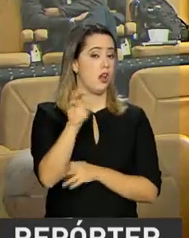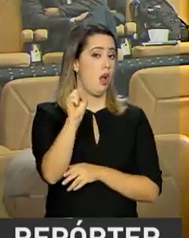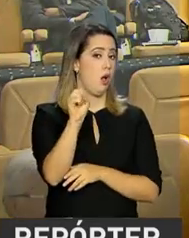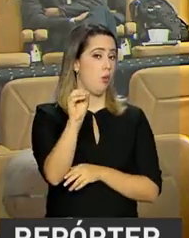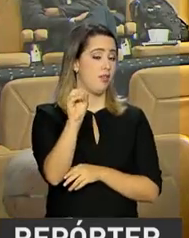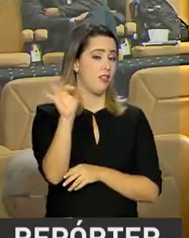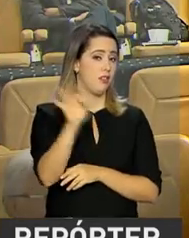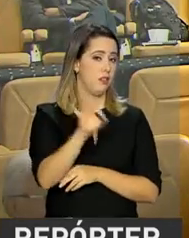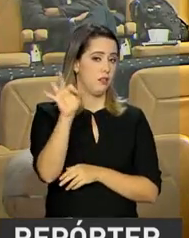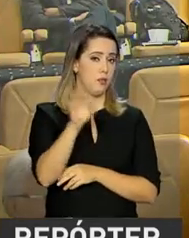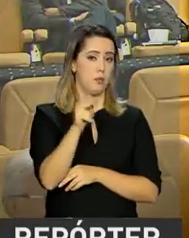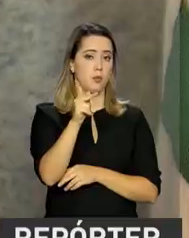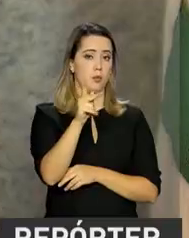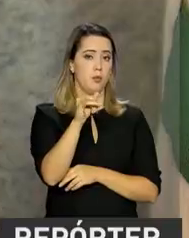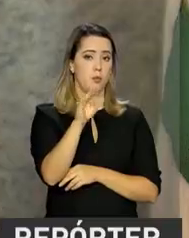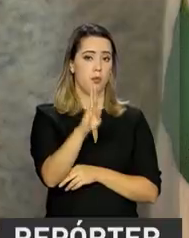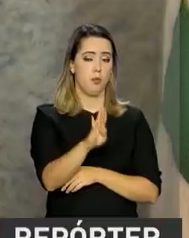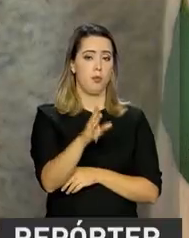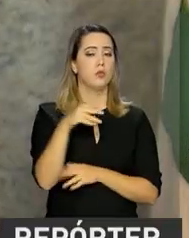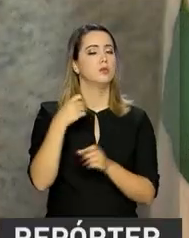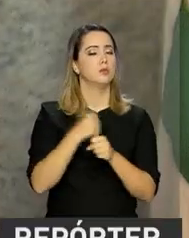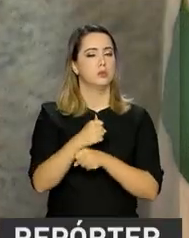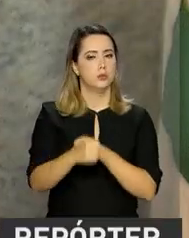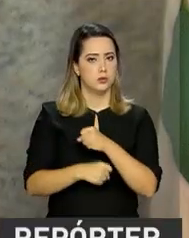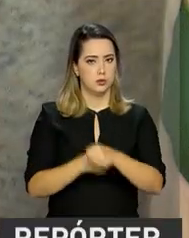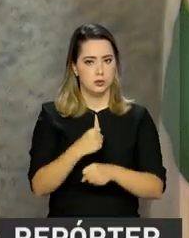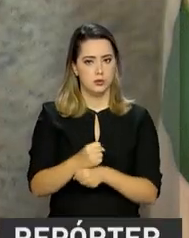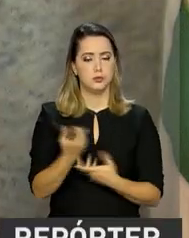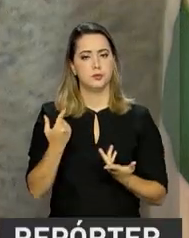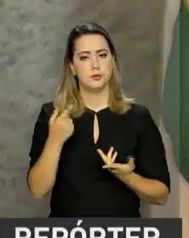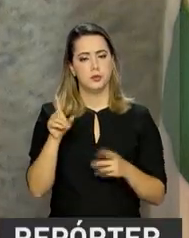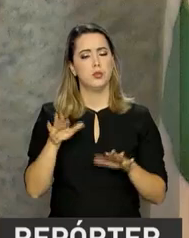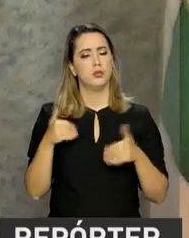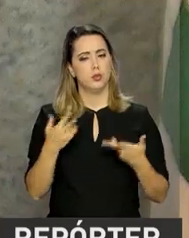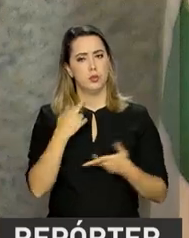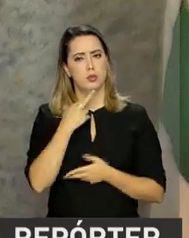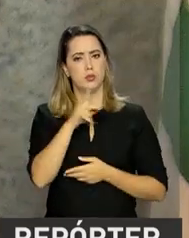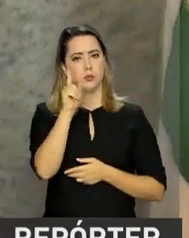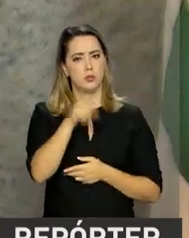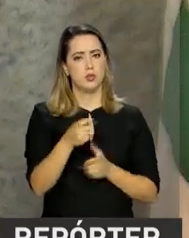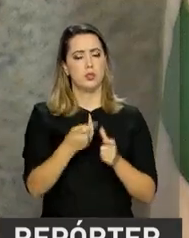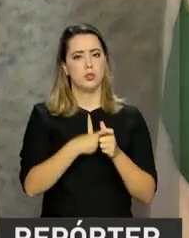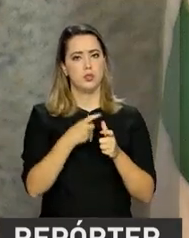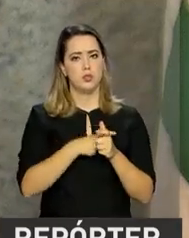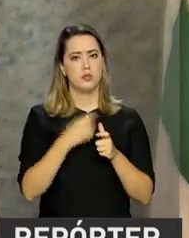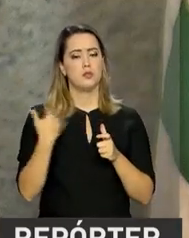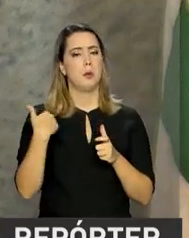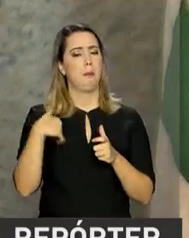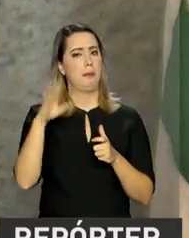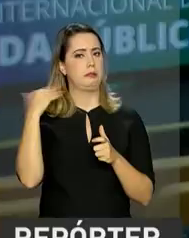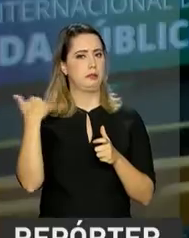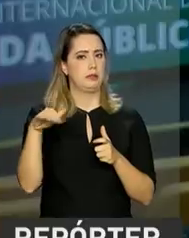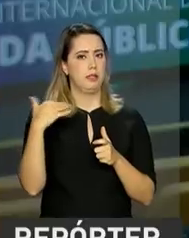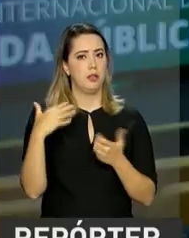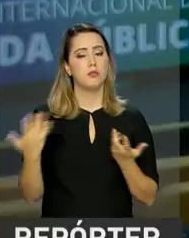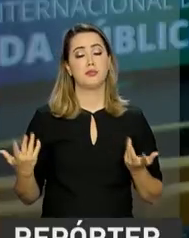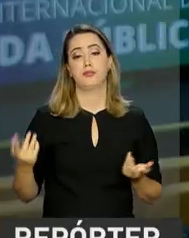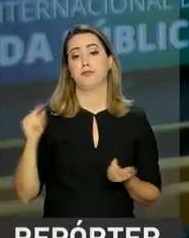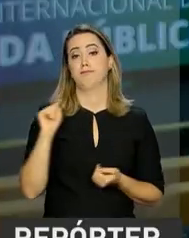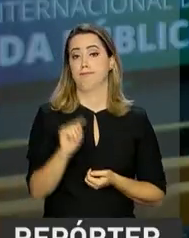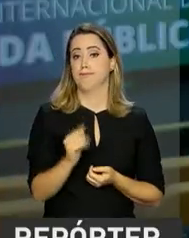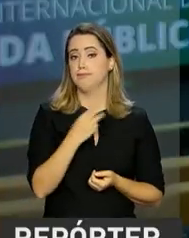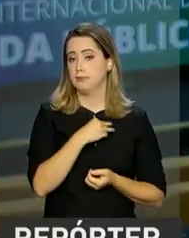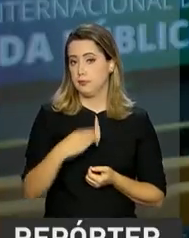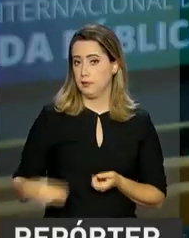Produto Interno Bruto, o PIB, nos próximos anos, resultando assim numa dívida pública ainda maior. Segundo o ministro